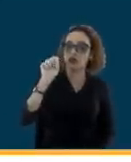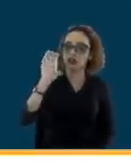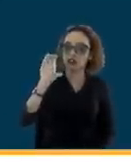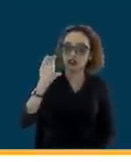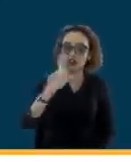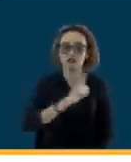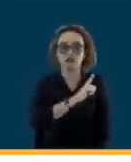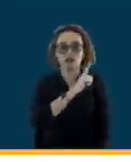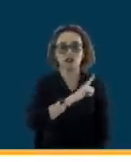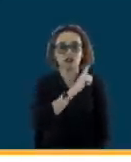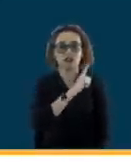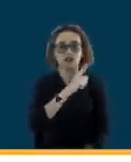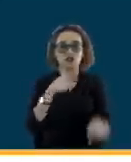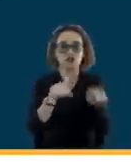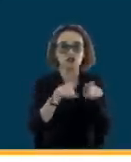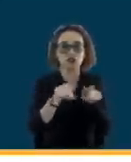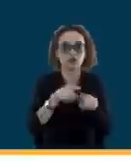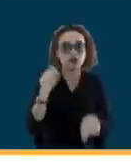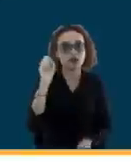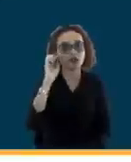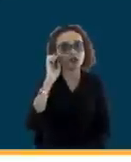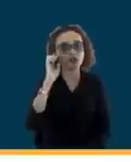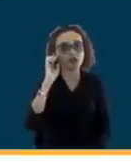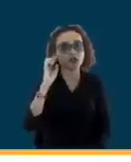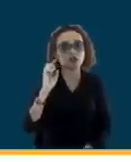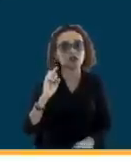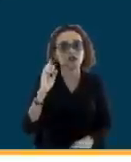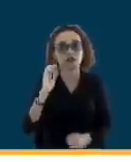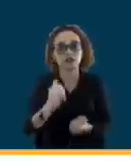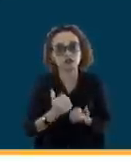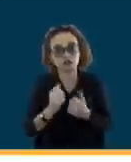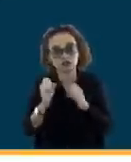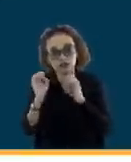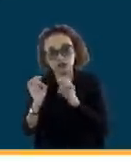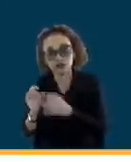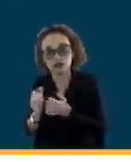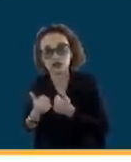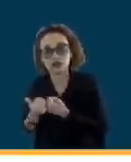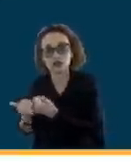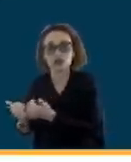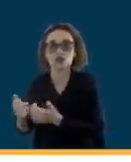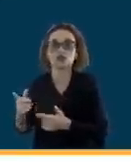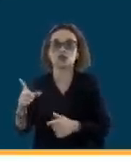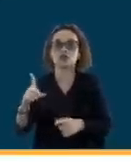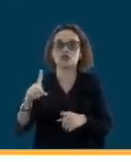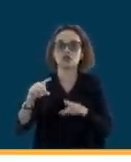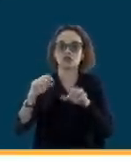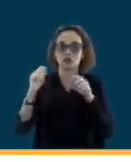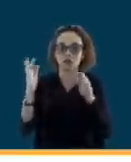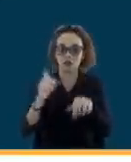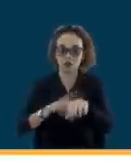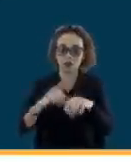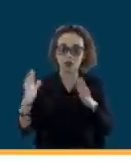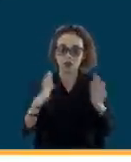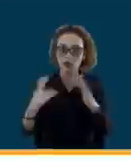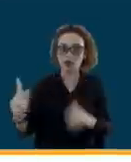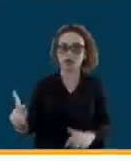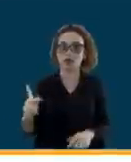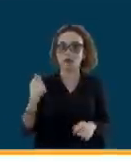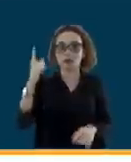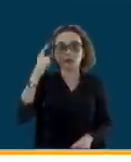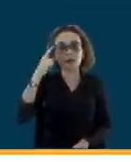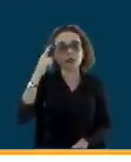gestores, e que se somem solidariamente nesse momento que nós precisamos reconstituir valores de solidariedade,